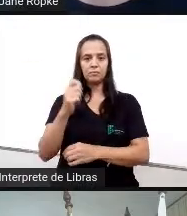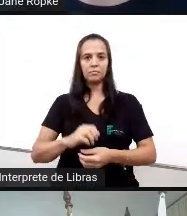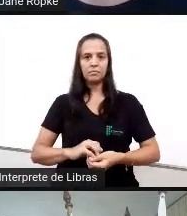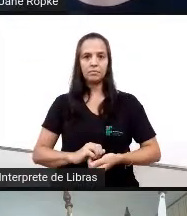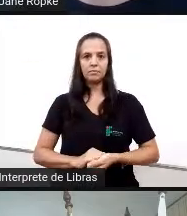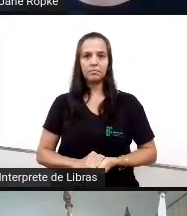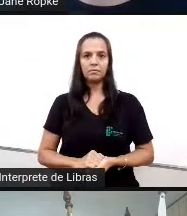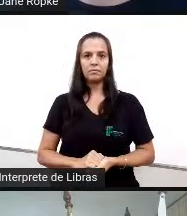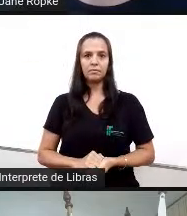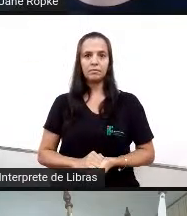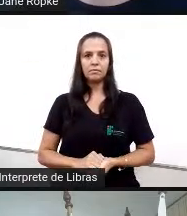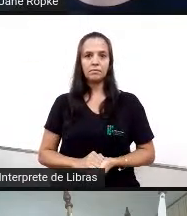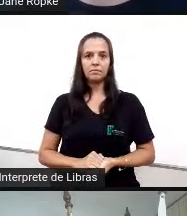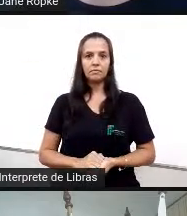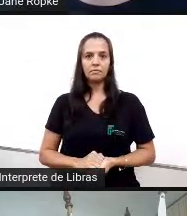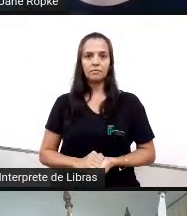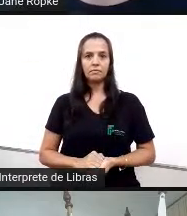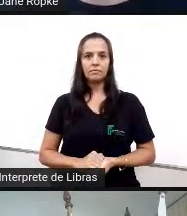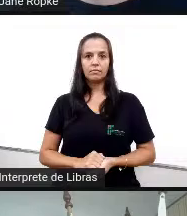Sul.